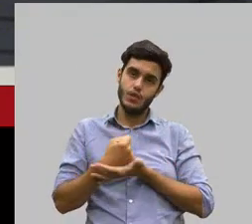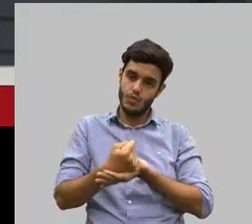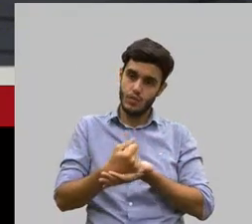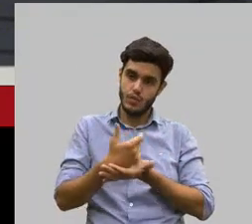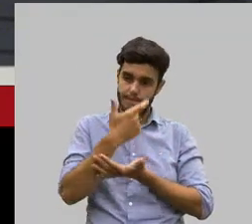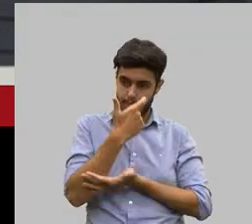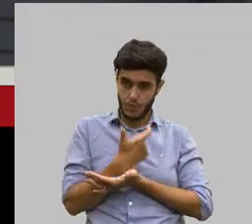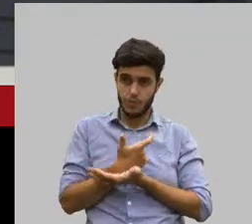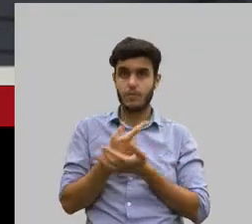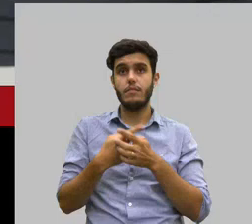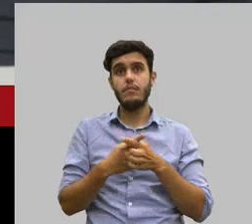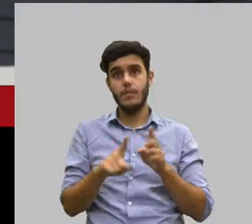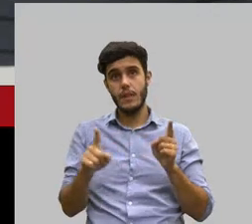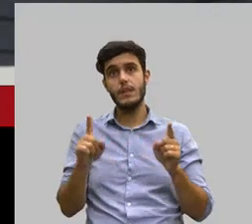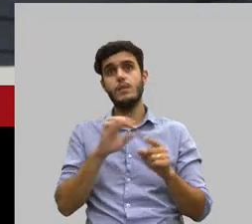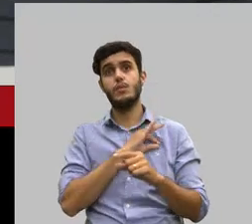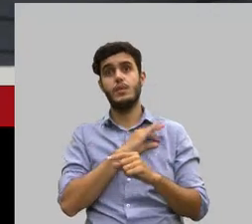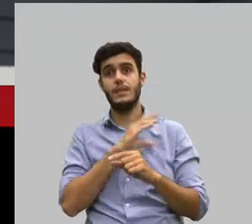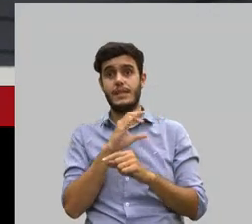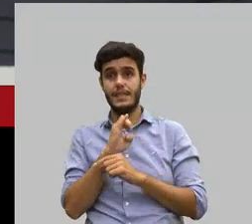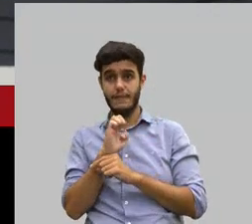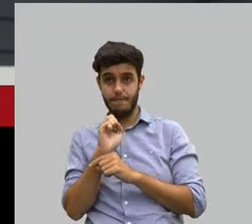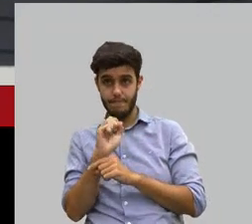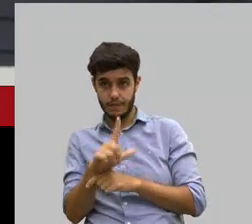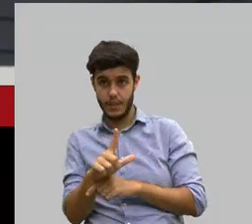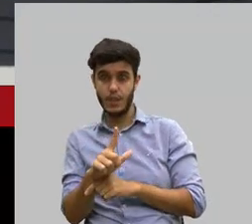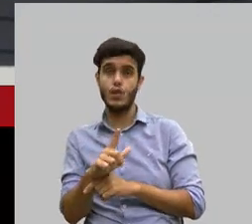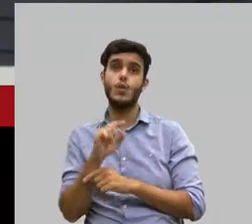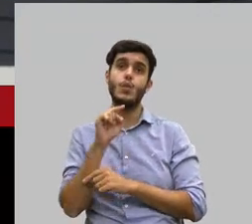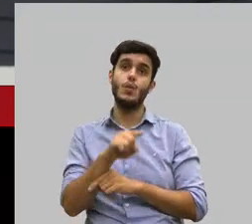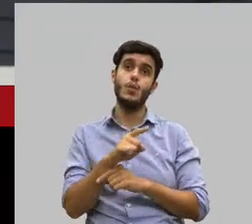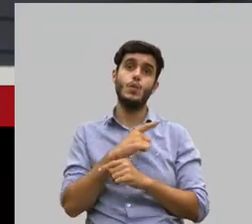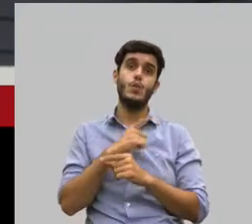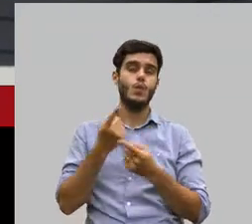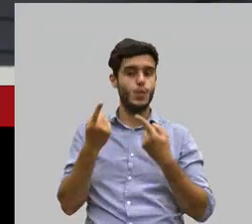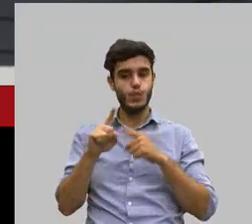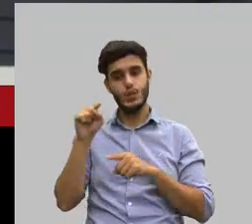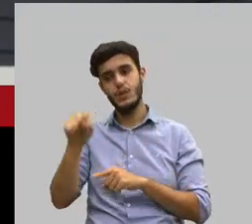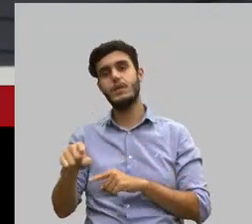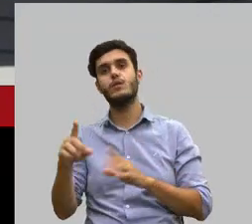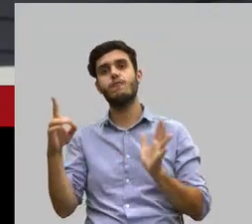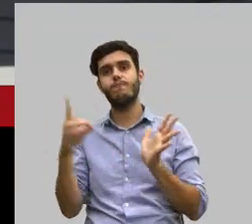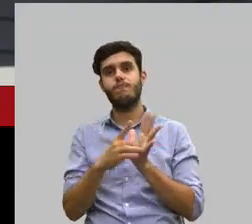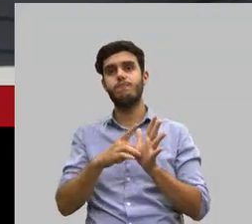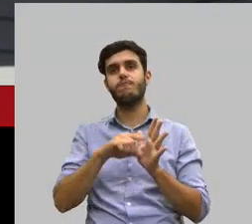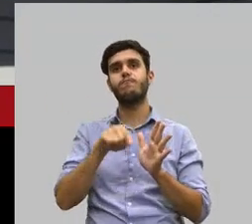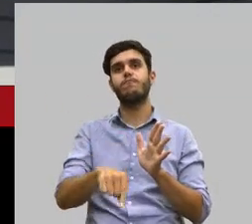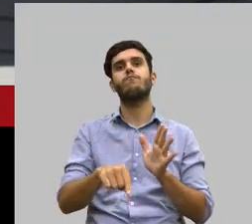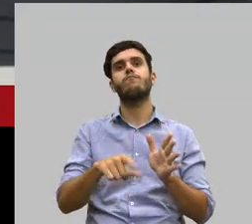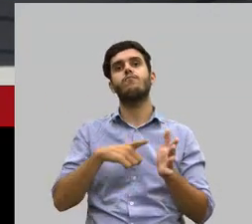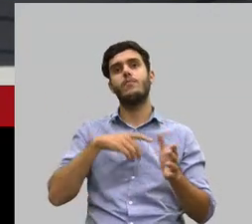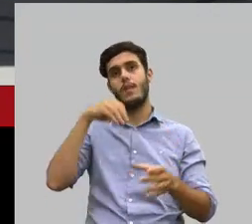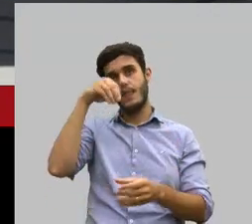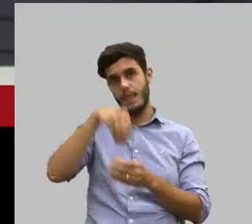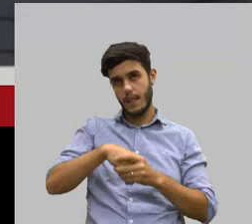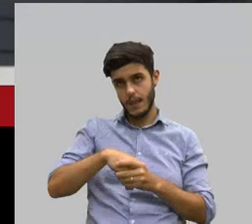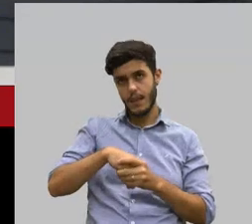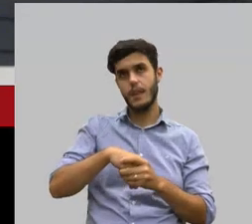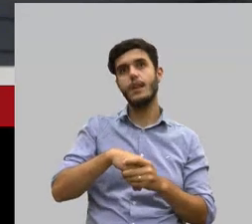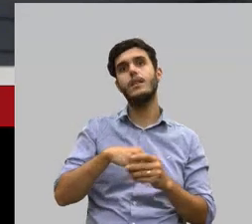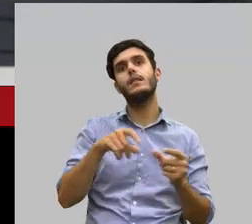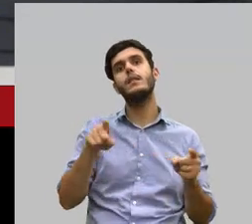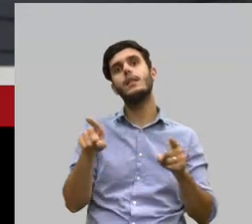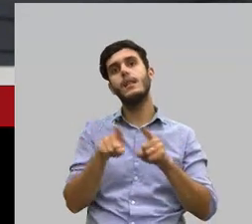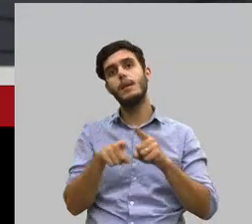especialmente com a polícia civil que isso a gente recrimina severamente tanto internamente né e episódios por ventura